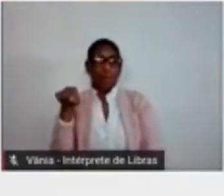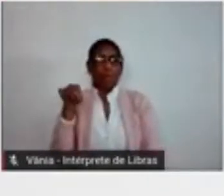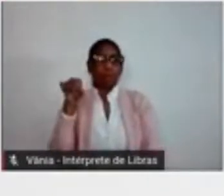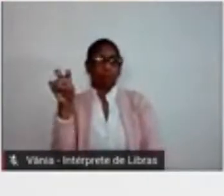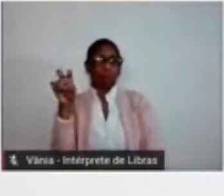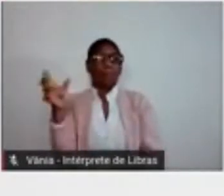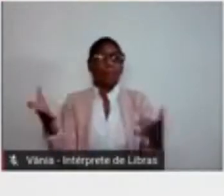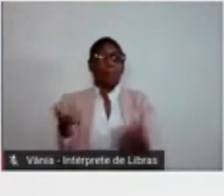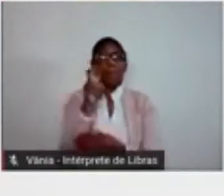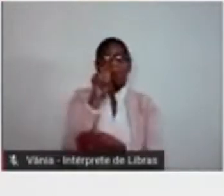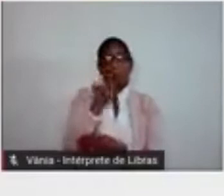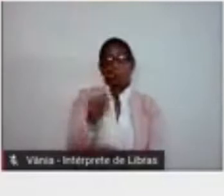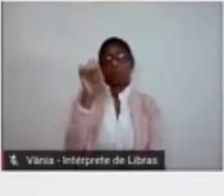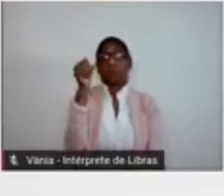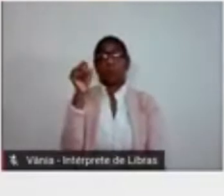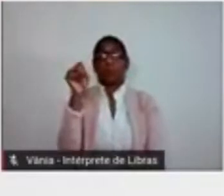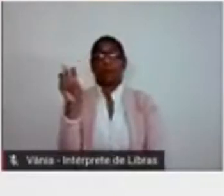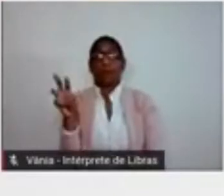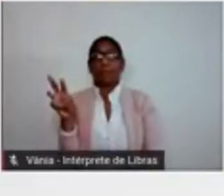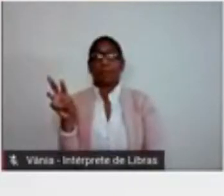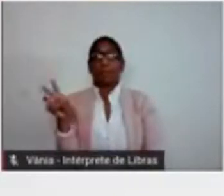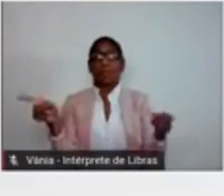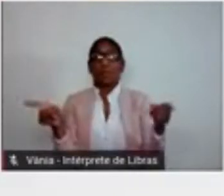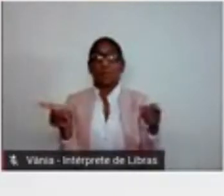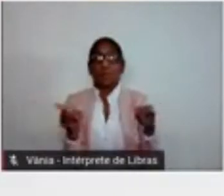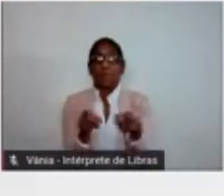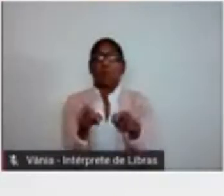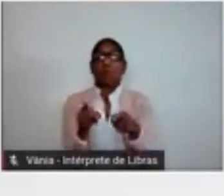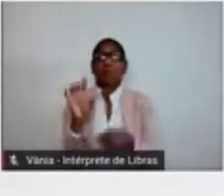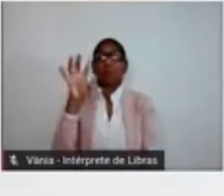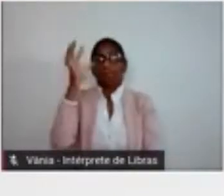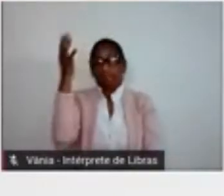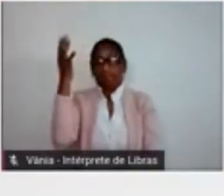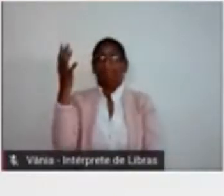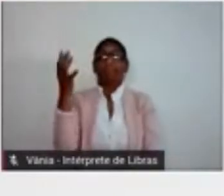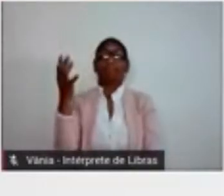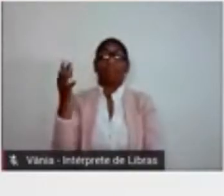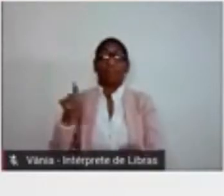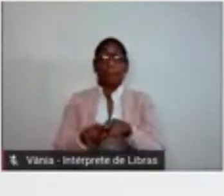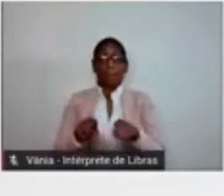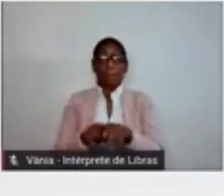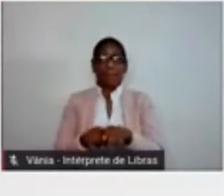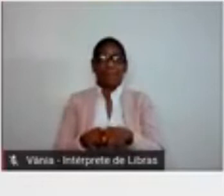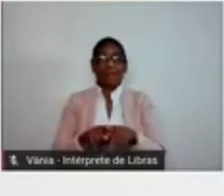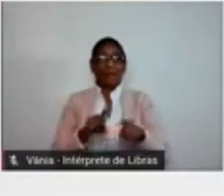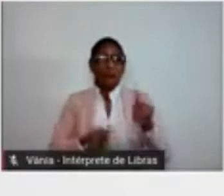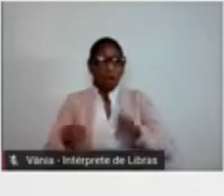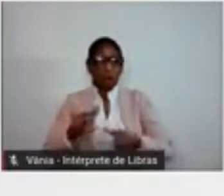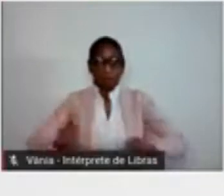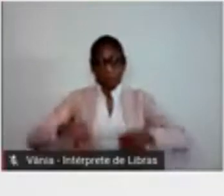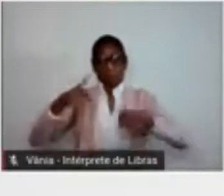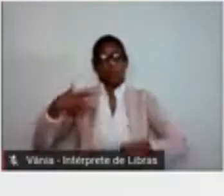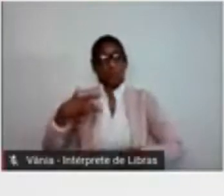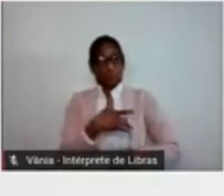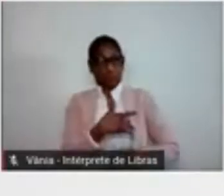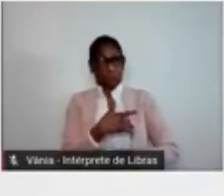ali a 5,83, reduziu o número de casos ativos em relação aos casos já recuperados, e outros indicadores macro-regionais